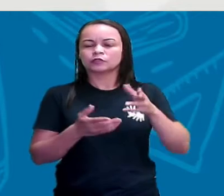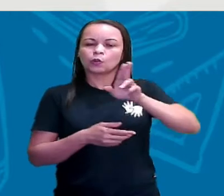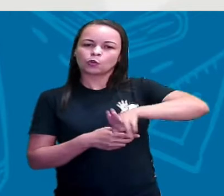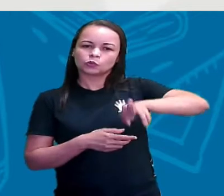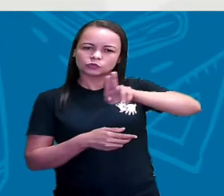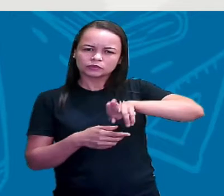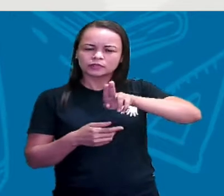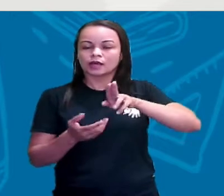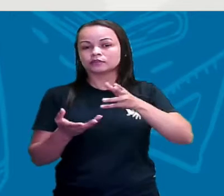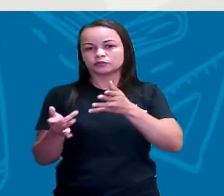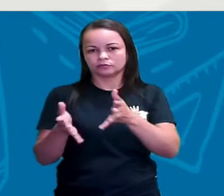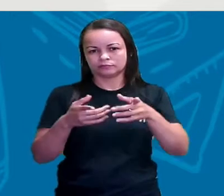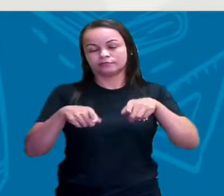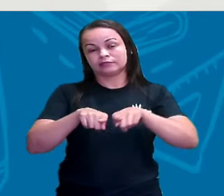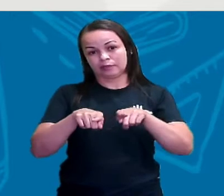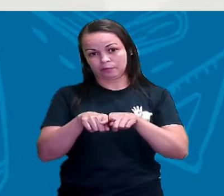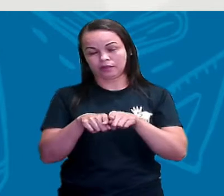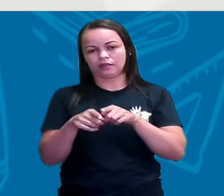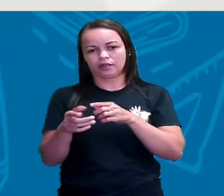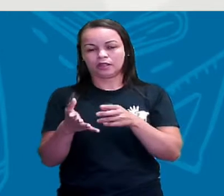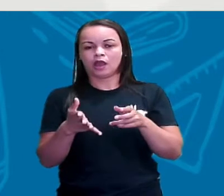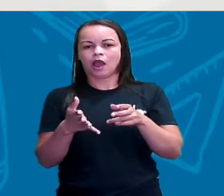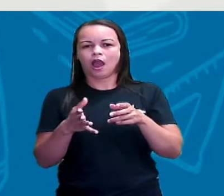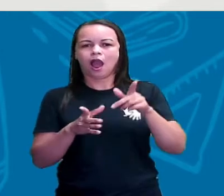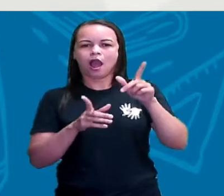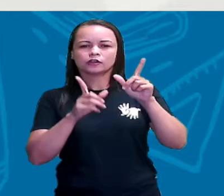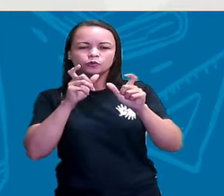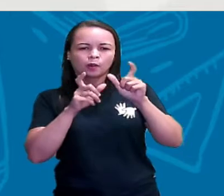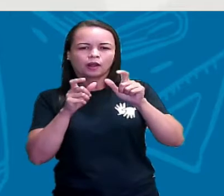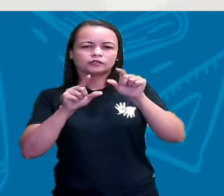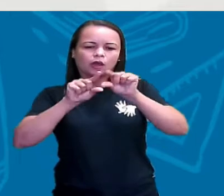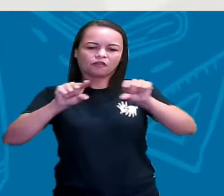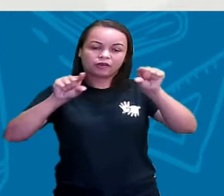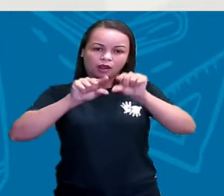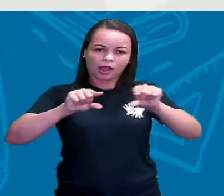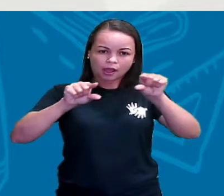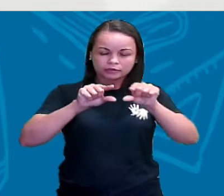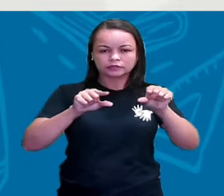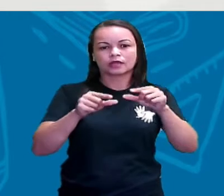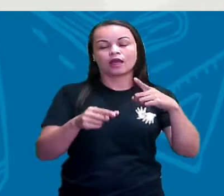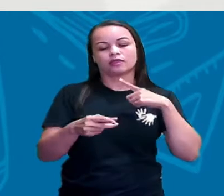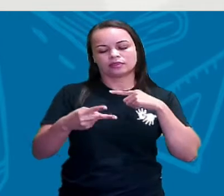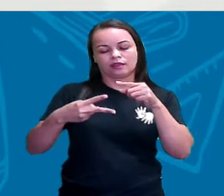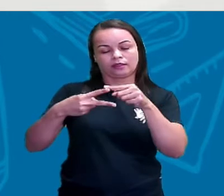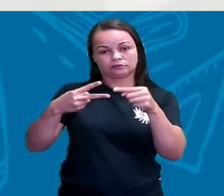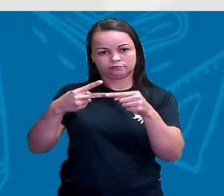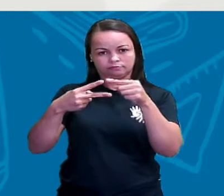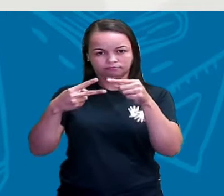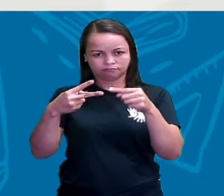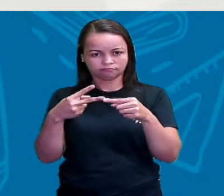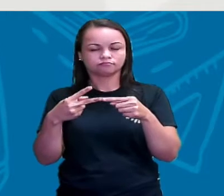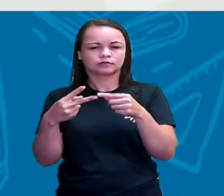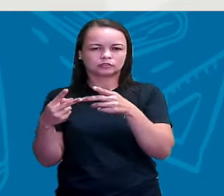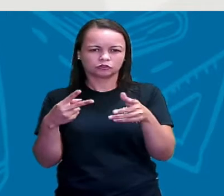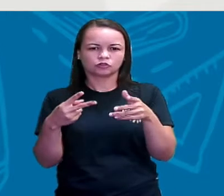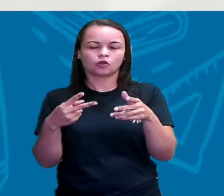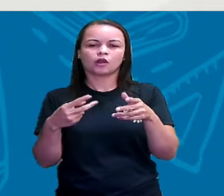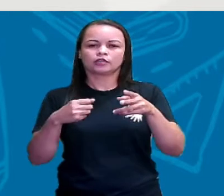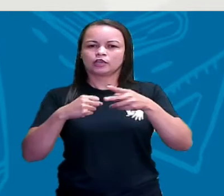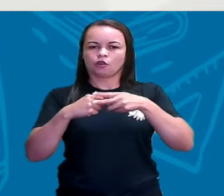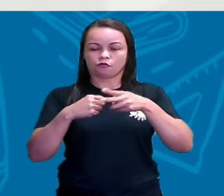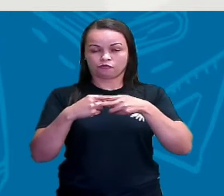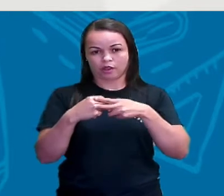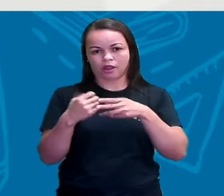também, só que agora a expressão last year. I traveled. Aí a gente tem dois tipos de traveled, tá? Que é o verbo